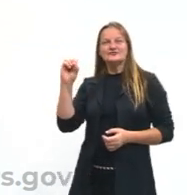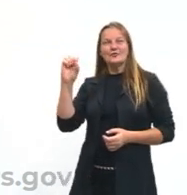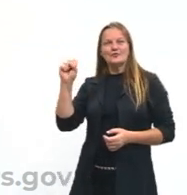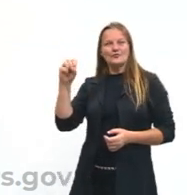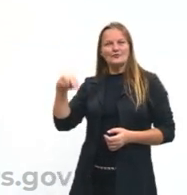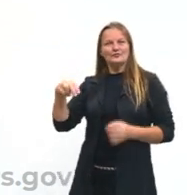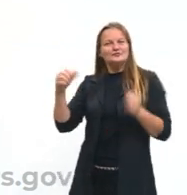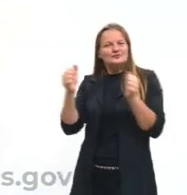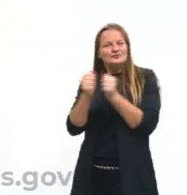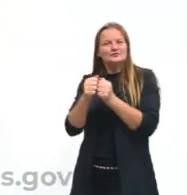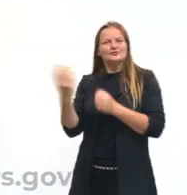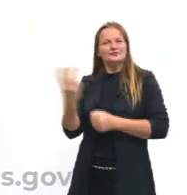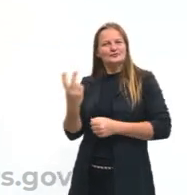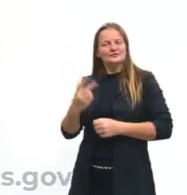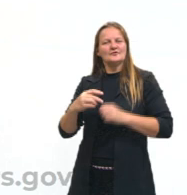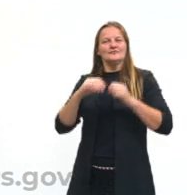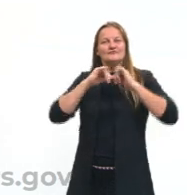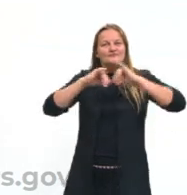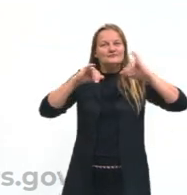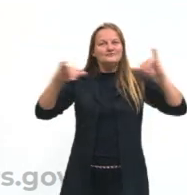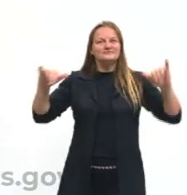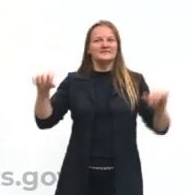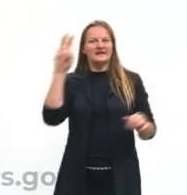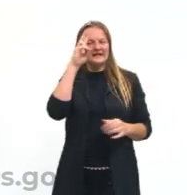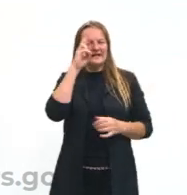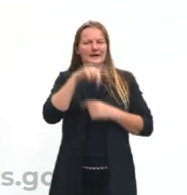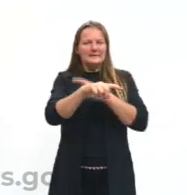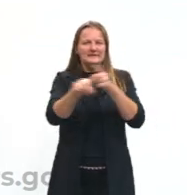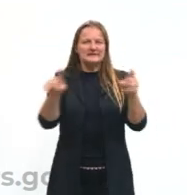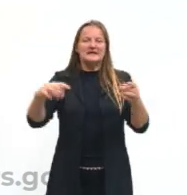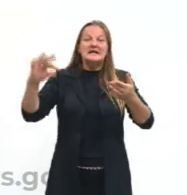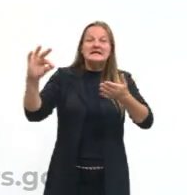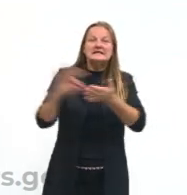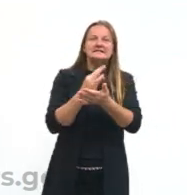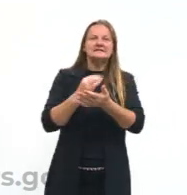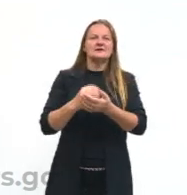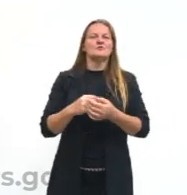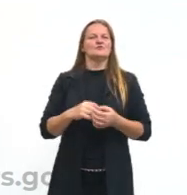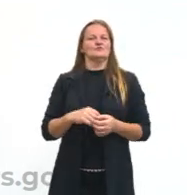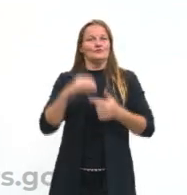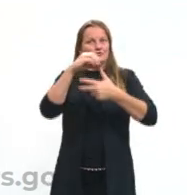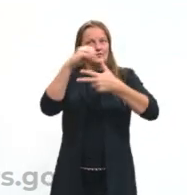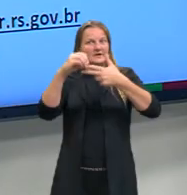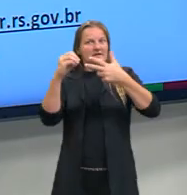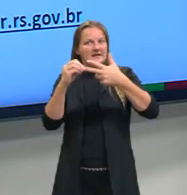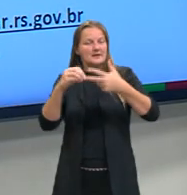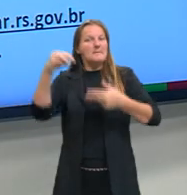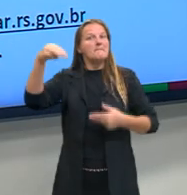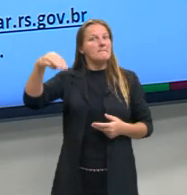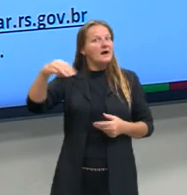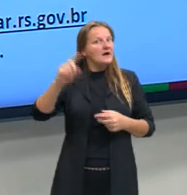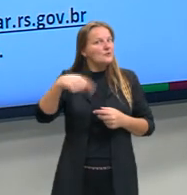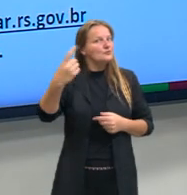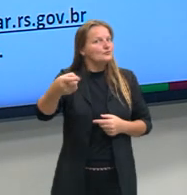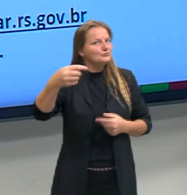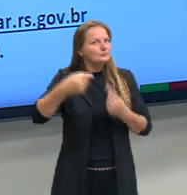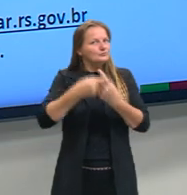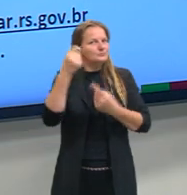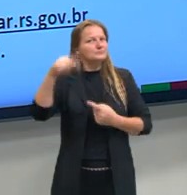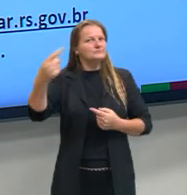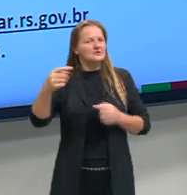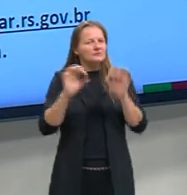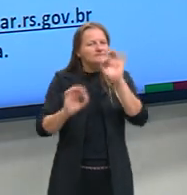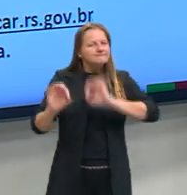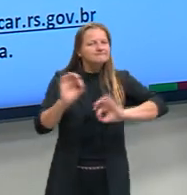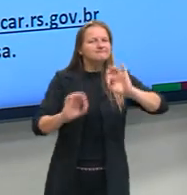para você até alguns recadinhos né lembre-se a inscrição do Enem acontece neste mês de maio então vai-te programando